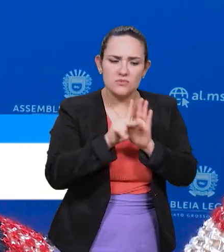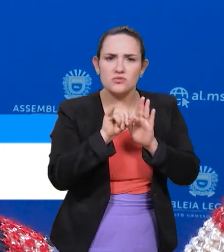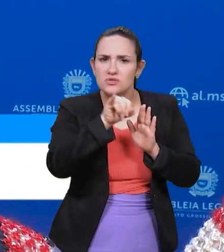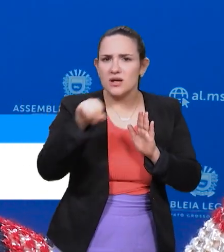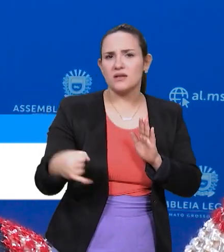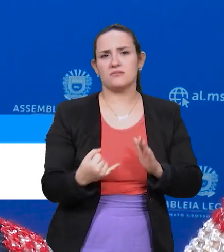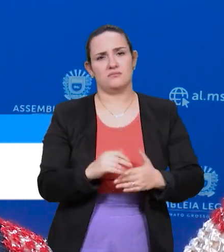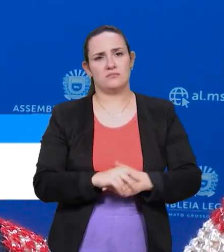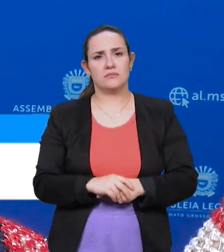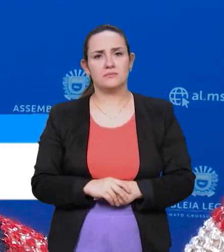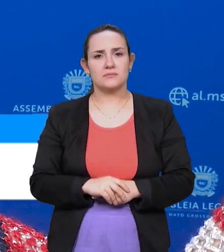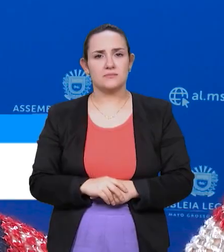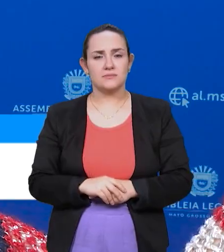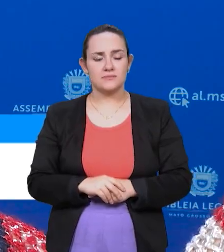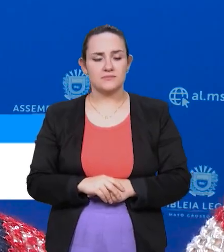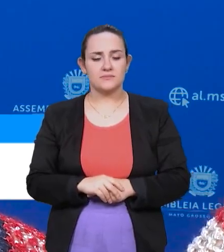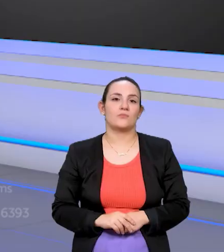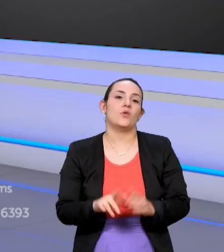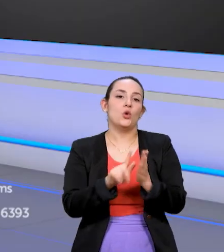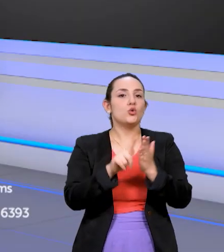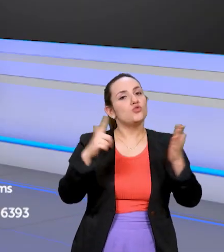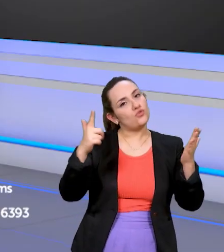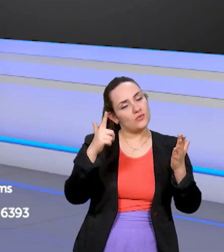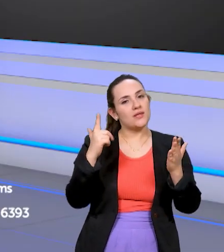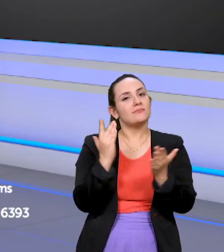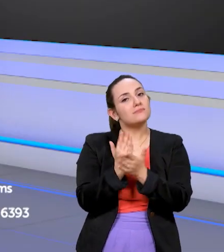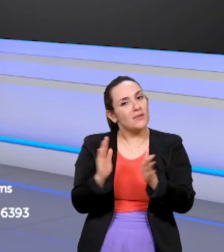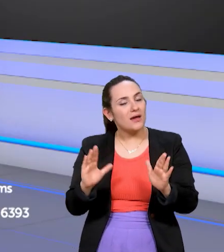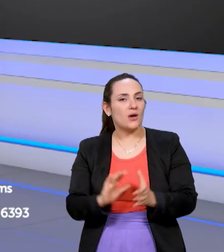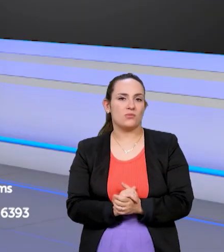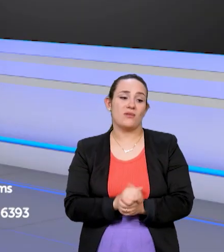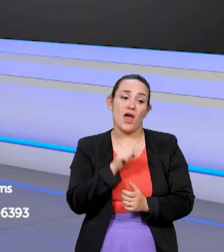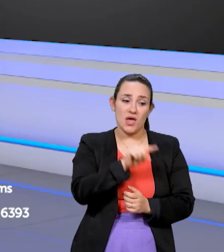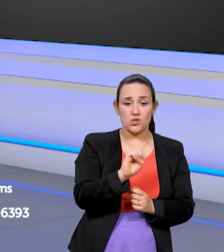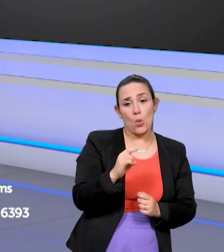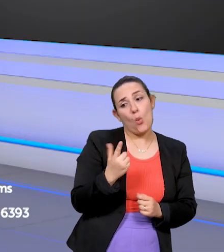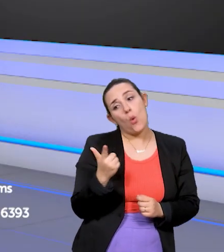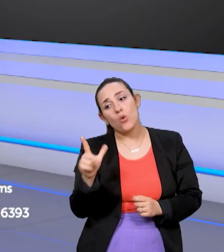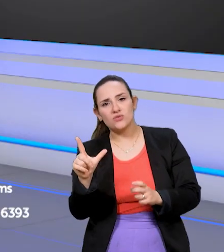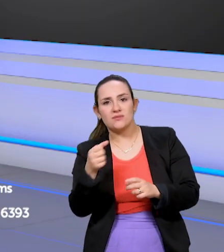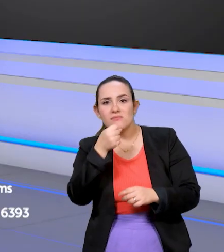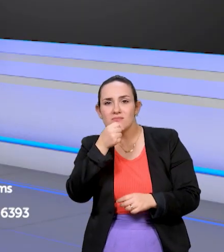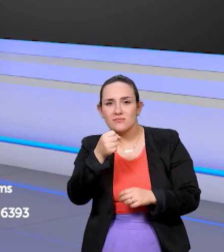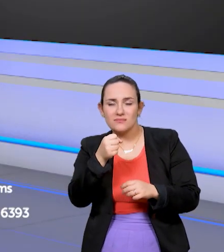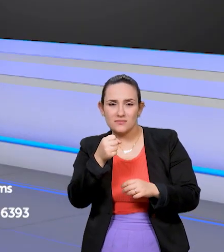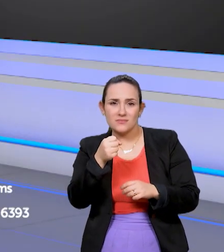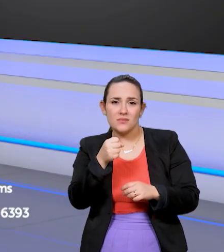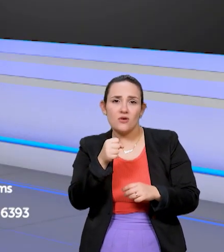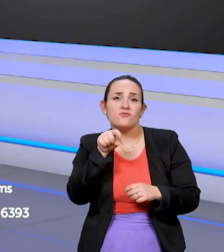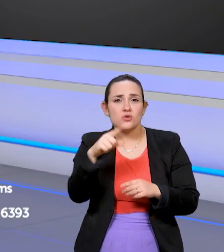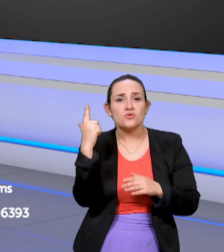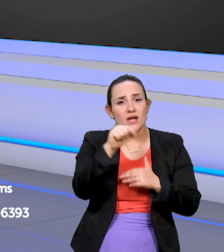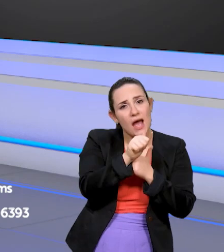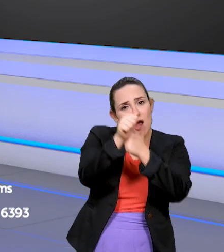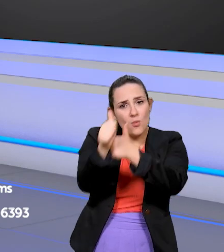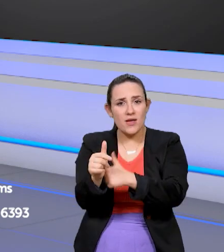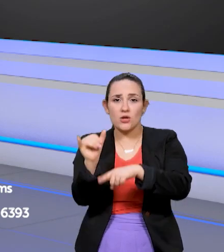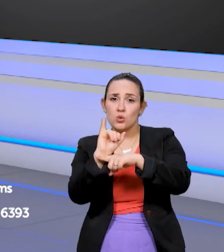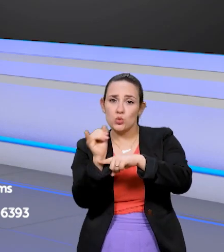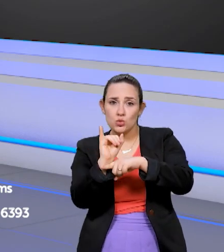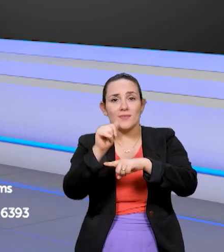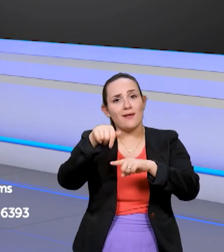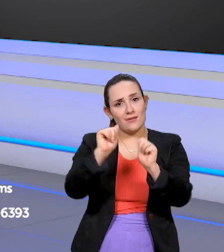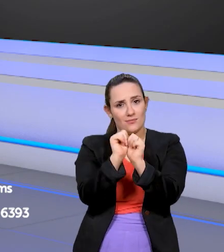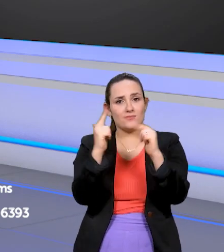destacaram a importância desse projeto. O Jornal Parlamentar fica por aqui. Essas e outras reportagens você pode conferir